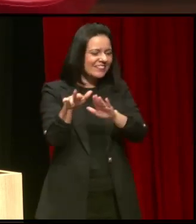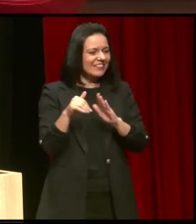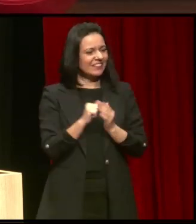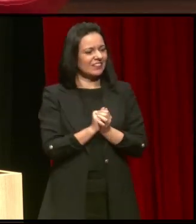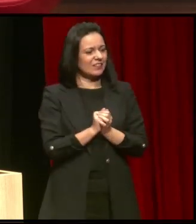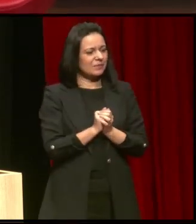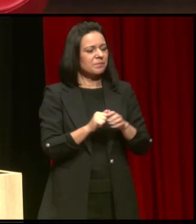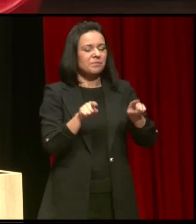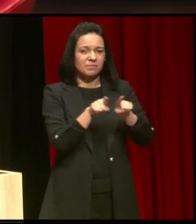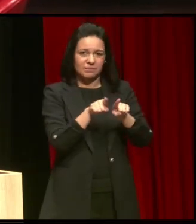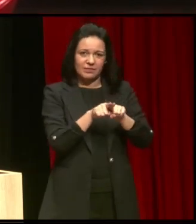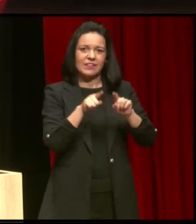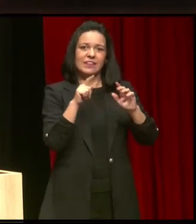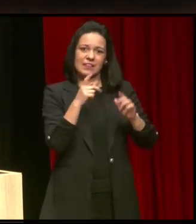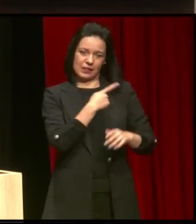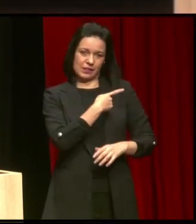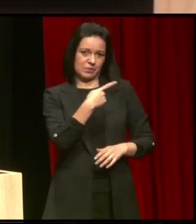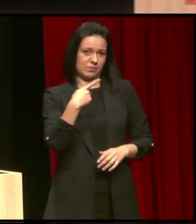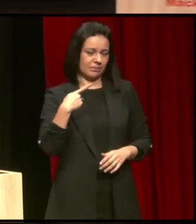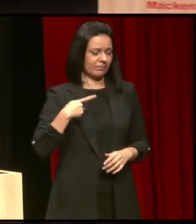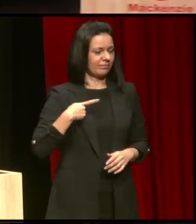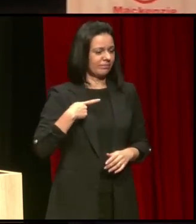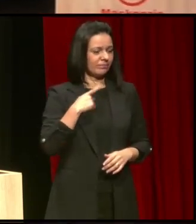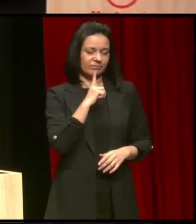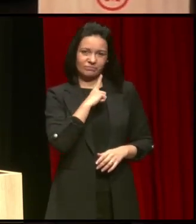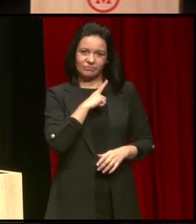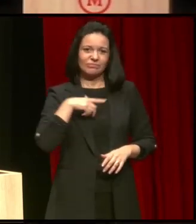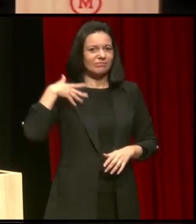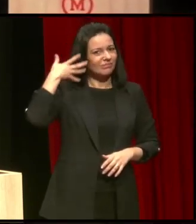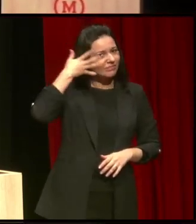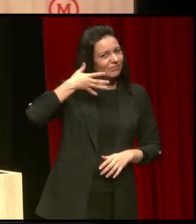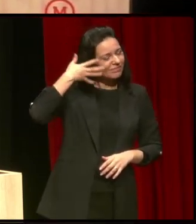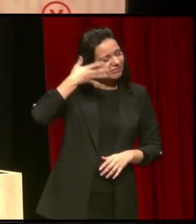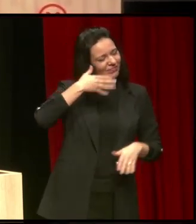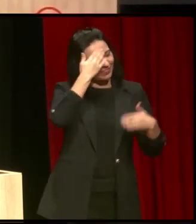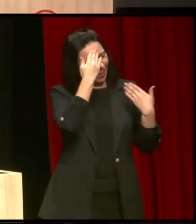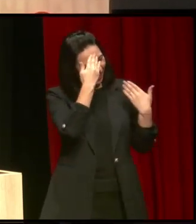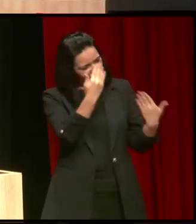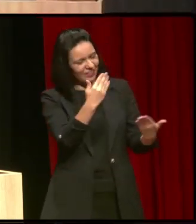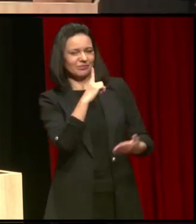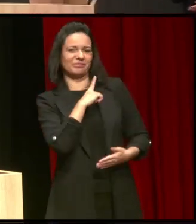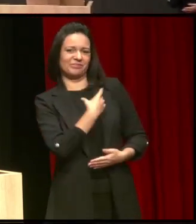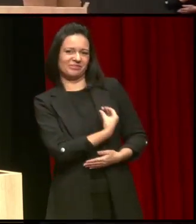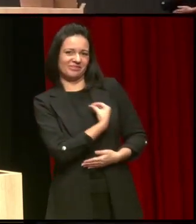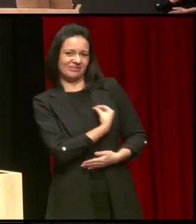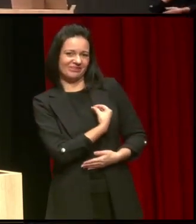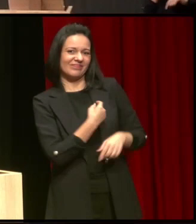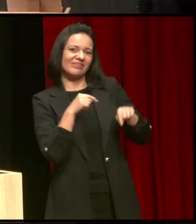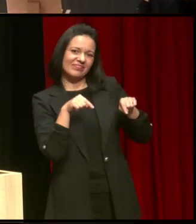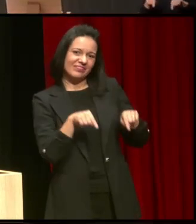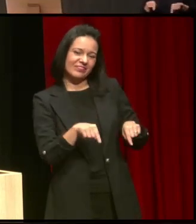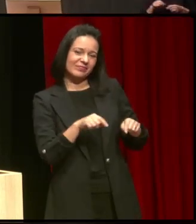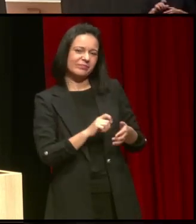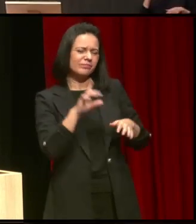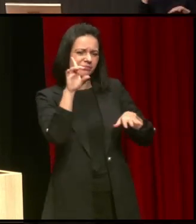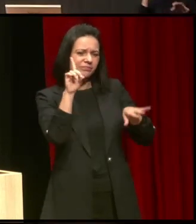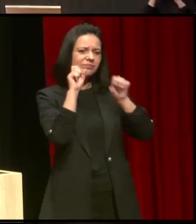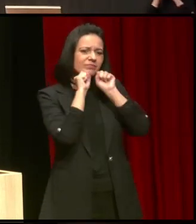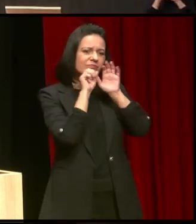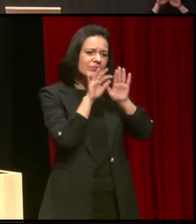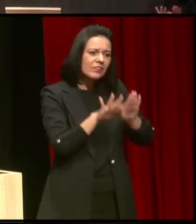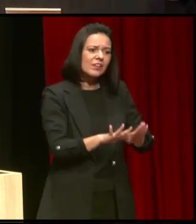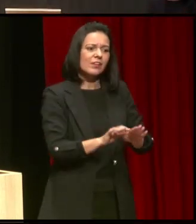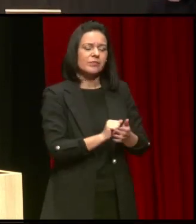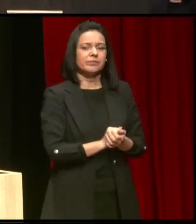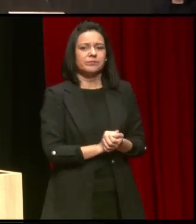Eli Prieto, que vai nos dirigir na maioria dos estudos. Muito obrigado pela sua presença, que Deus abençoe a